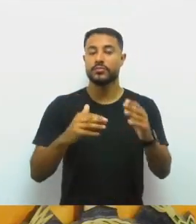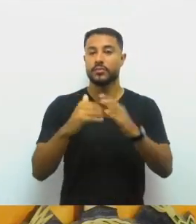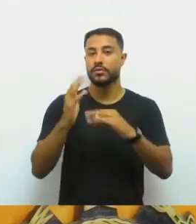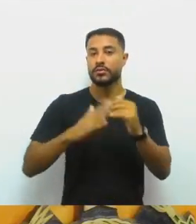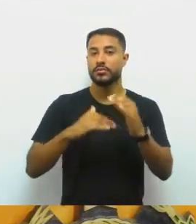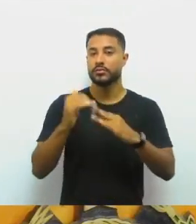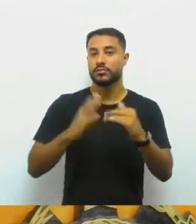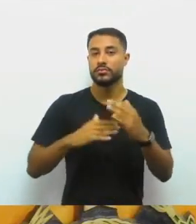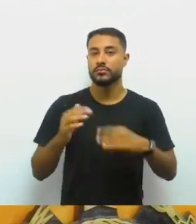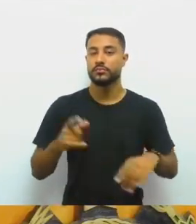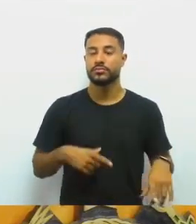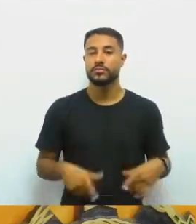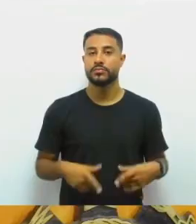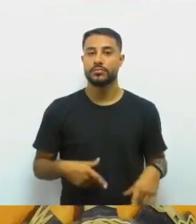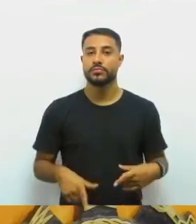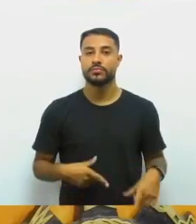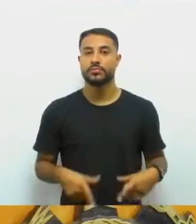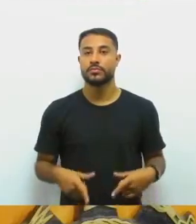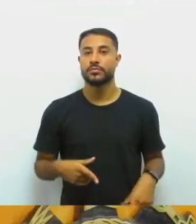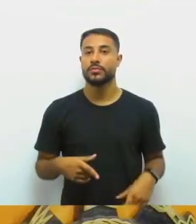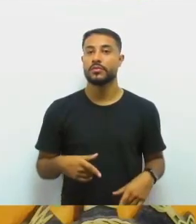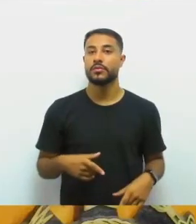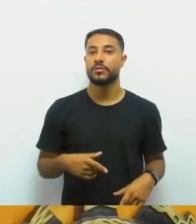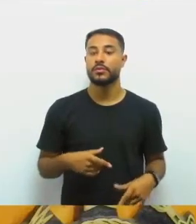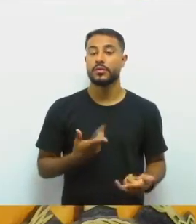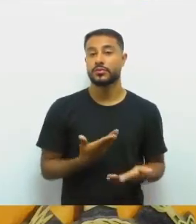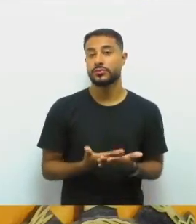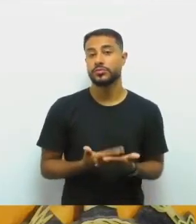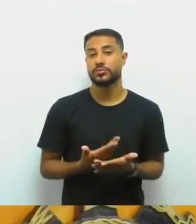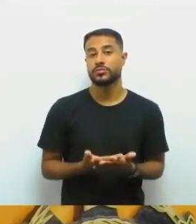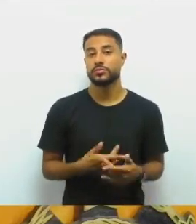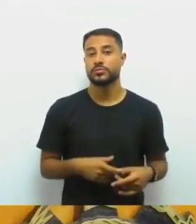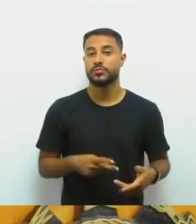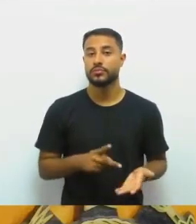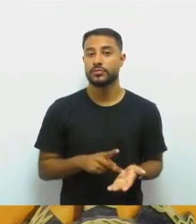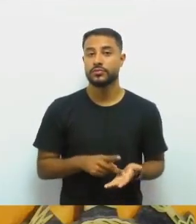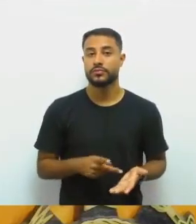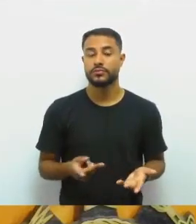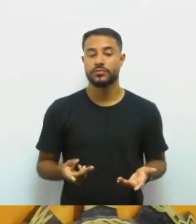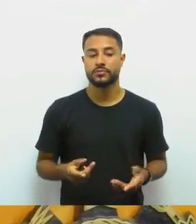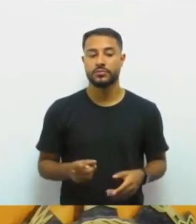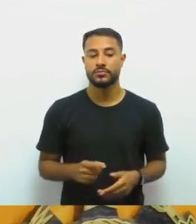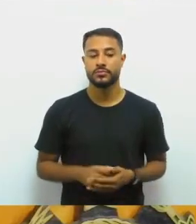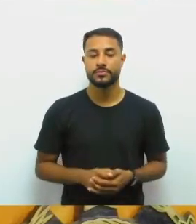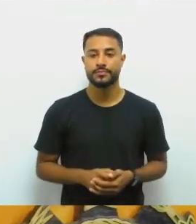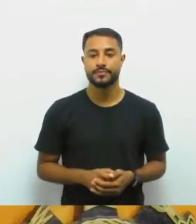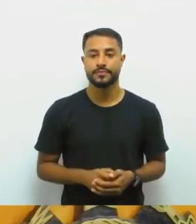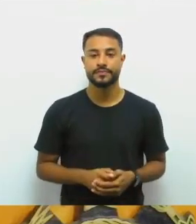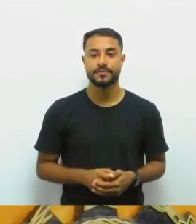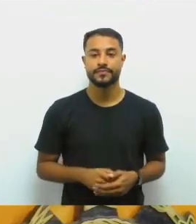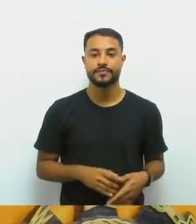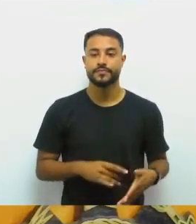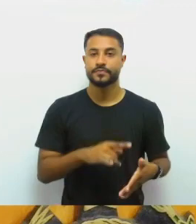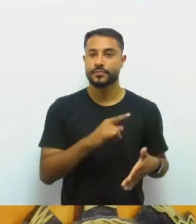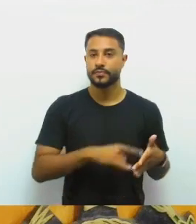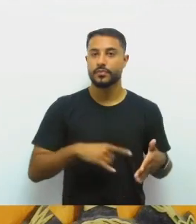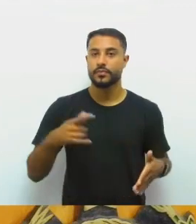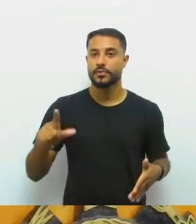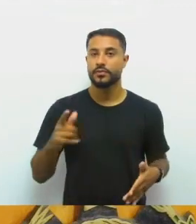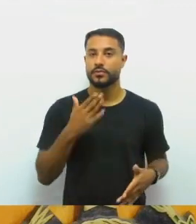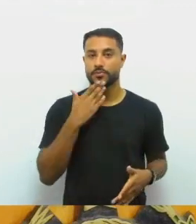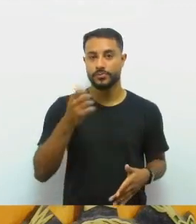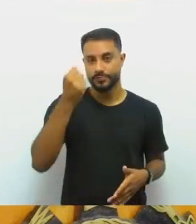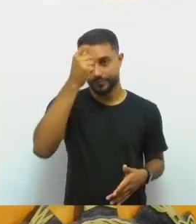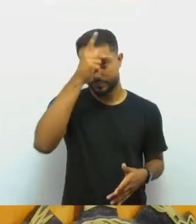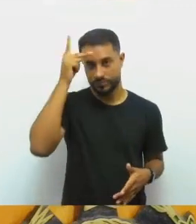trabalho diferenciado, altas habilidades ou superdotação. Indicação 6365, indicando ao prefeito municipal